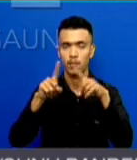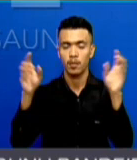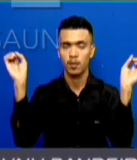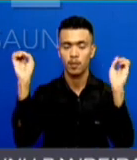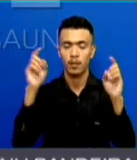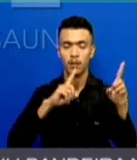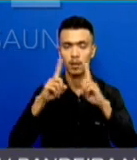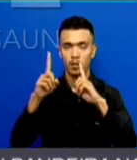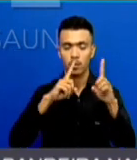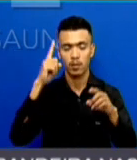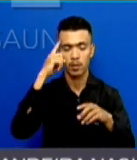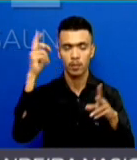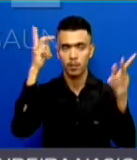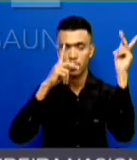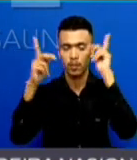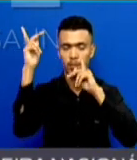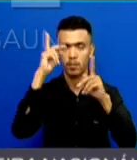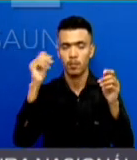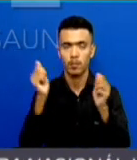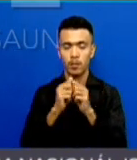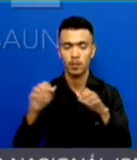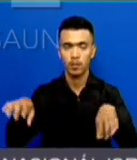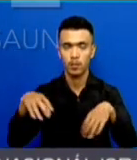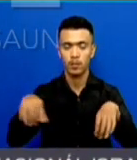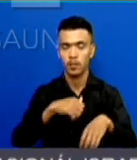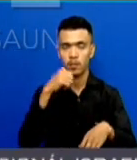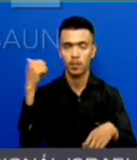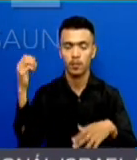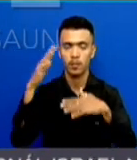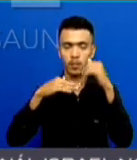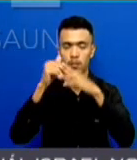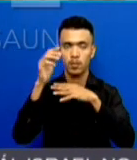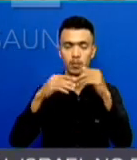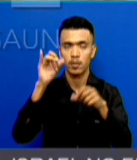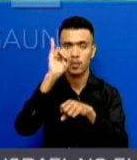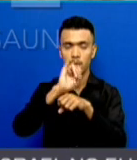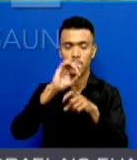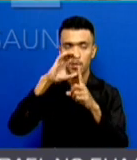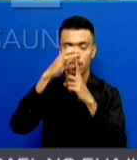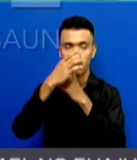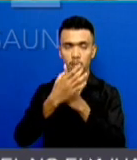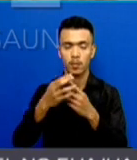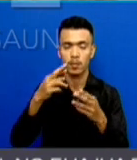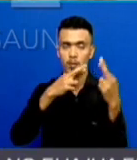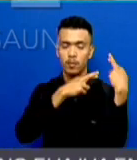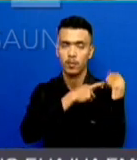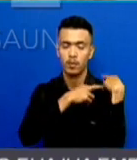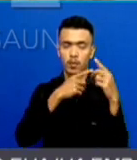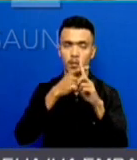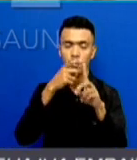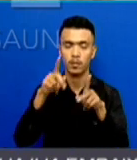o comentário, também ocupado o serviço CELOC. Projeto Construção Igreja Cultural Nuno Reno Ne